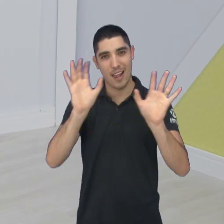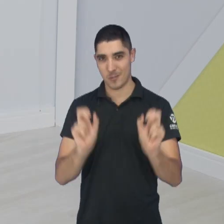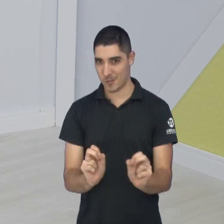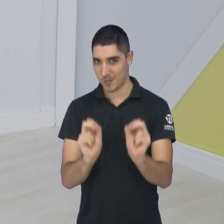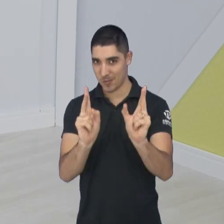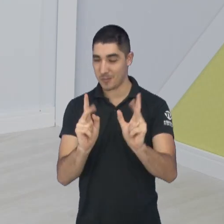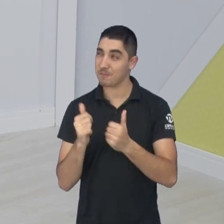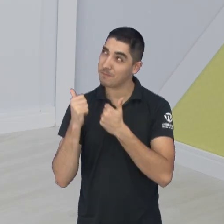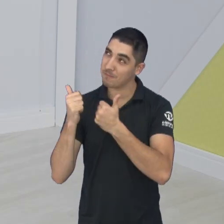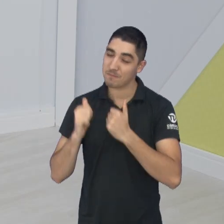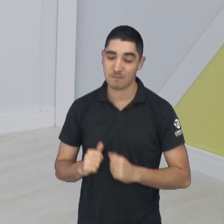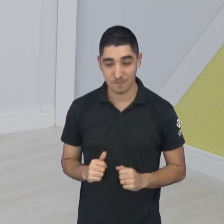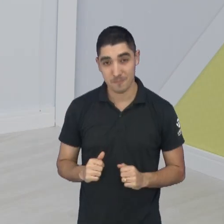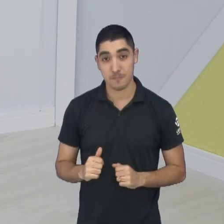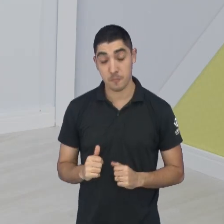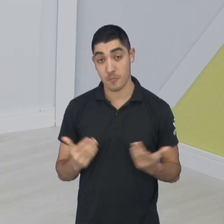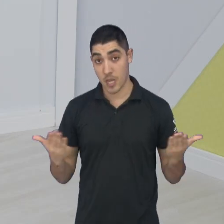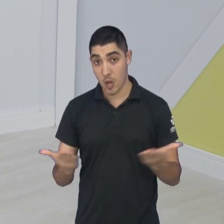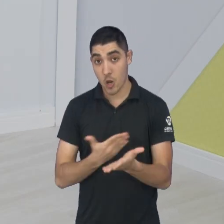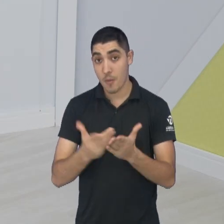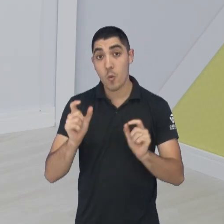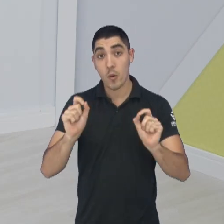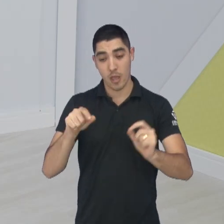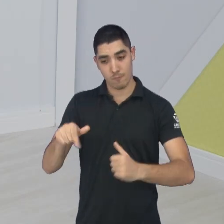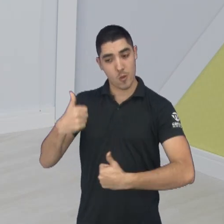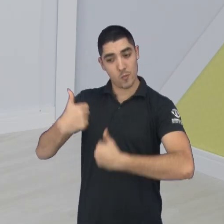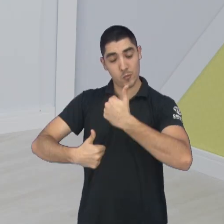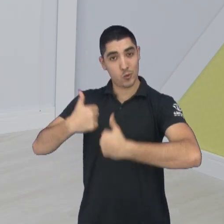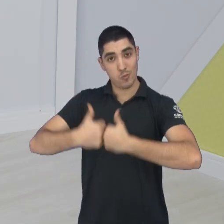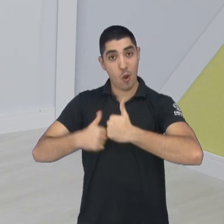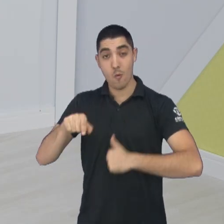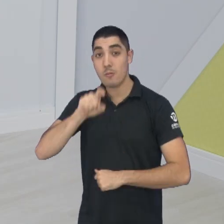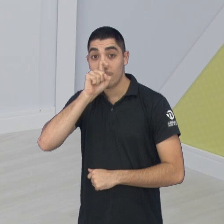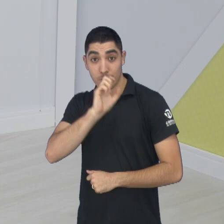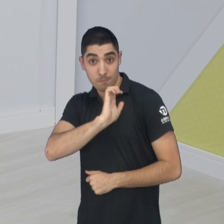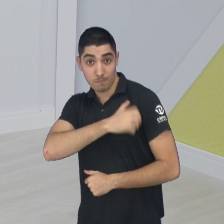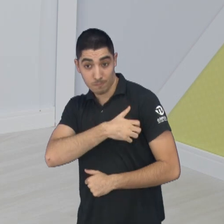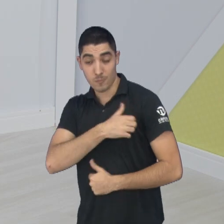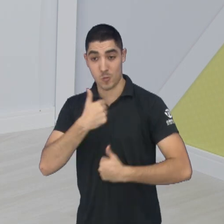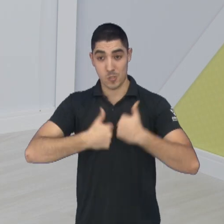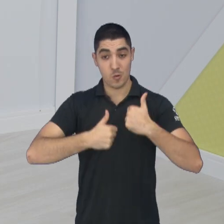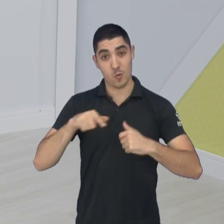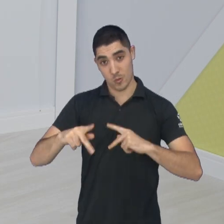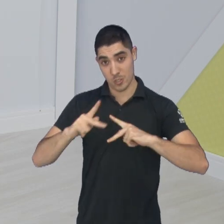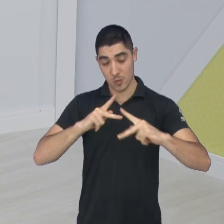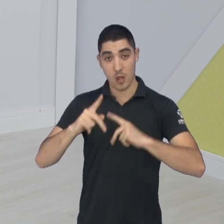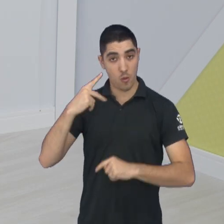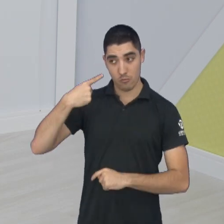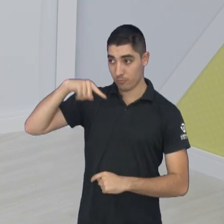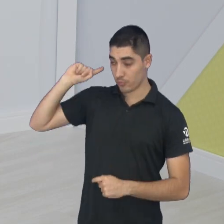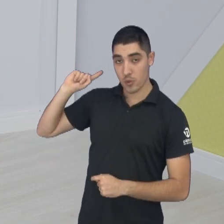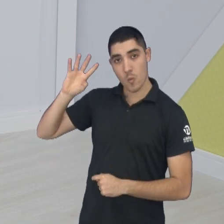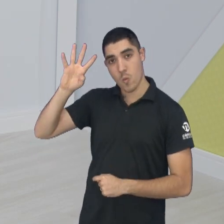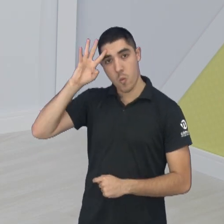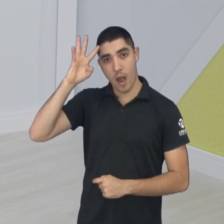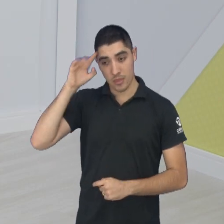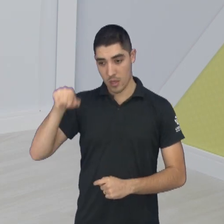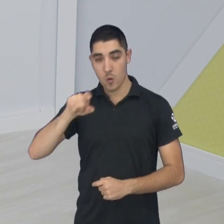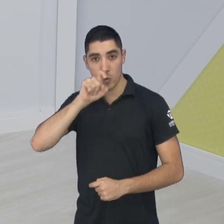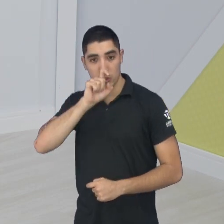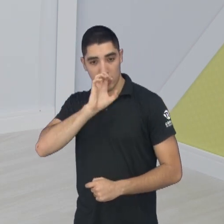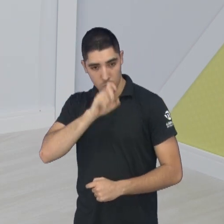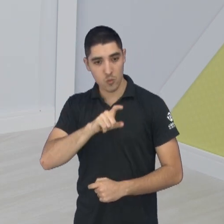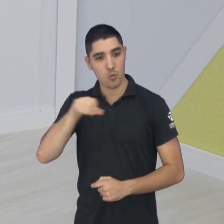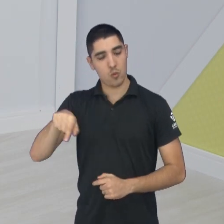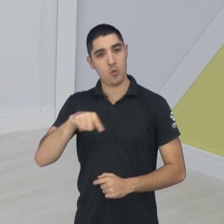agora começa falando de futebol da nossa Águia do Vale. Na quarta-feira, São José entrou em campo contra o Rio